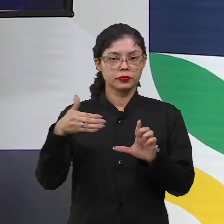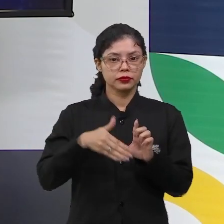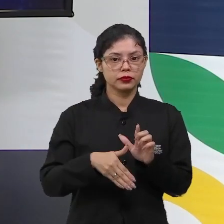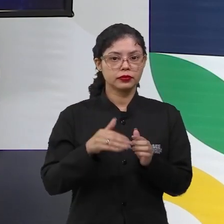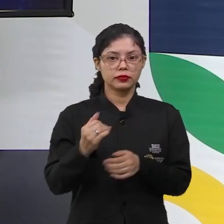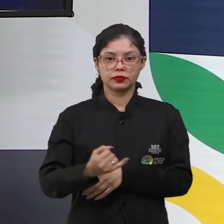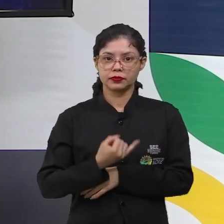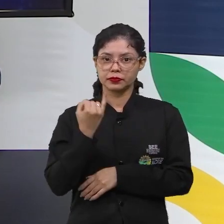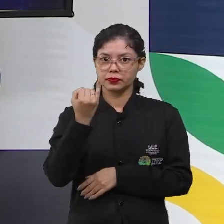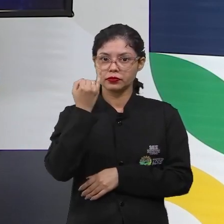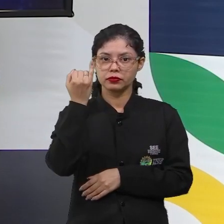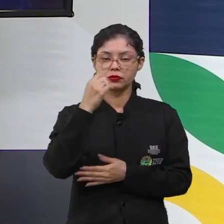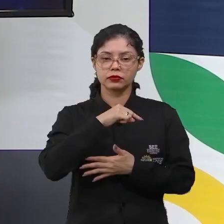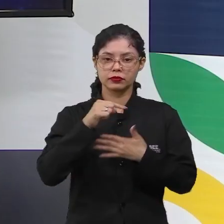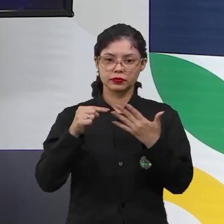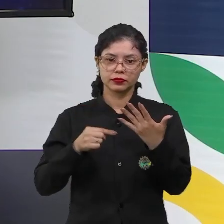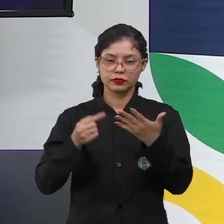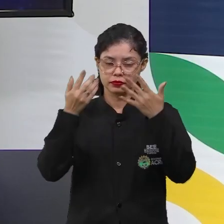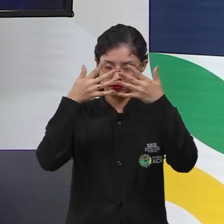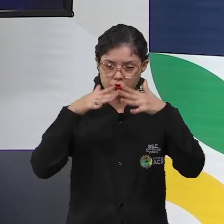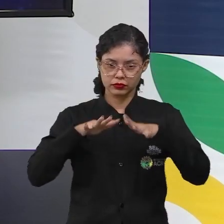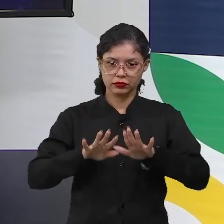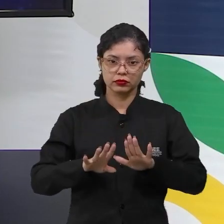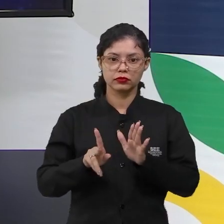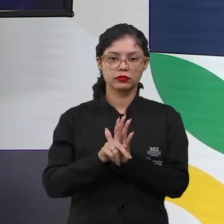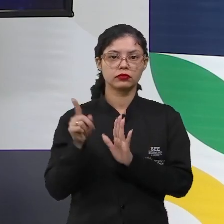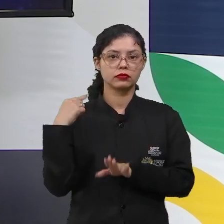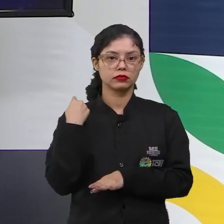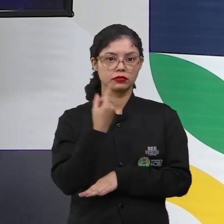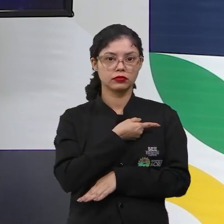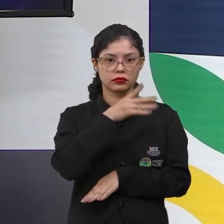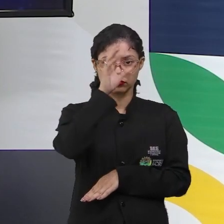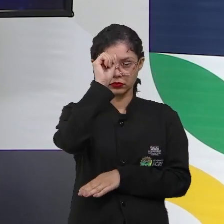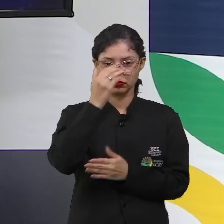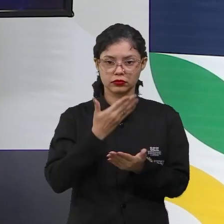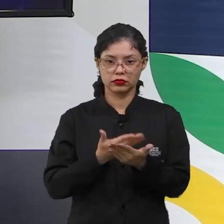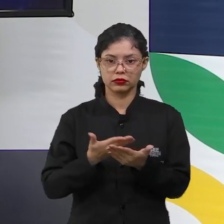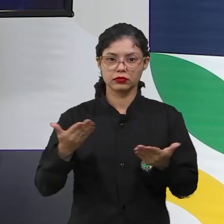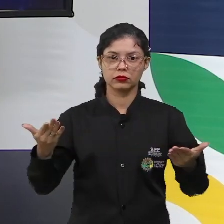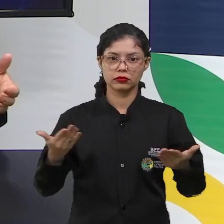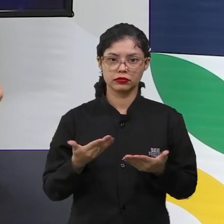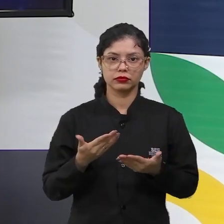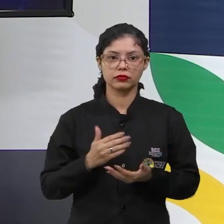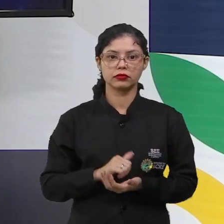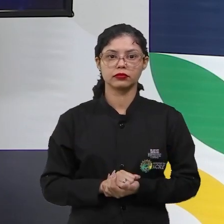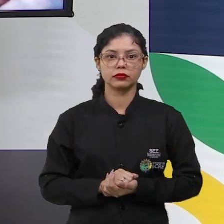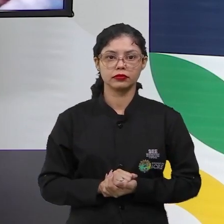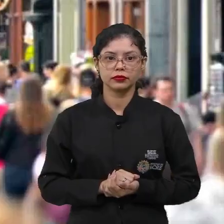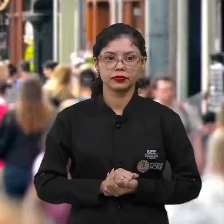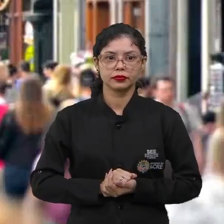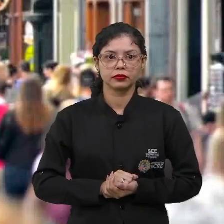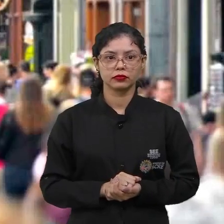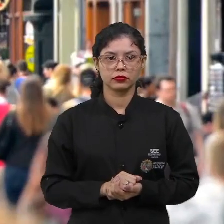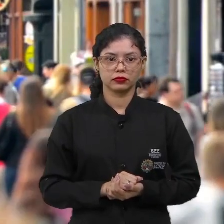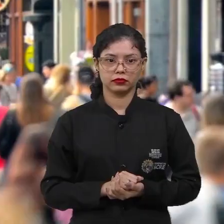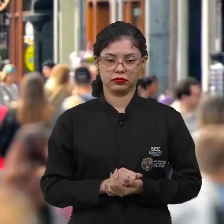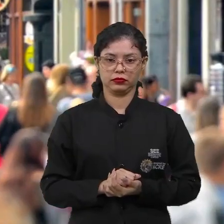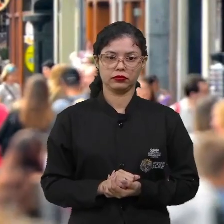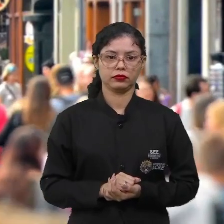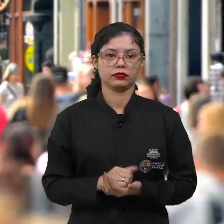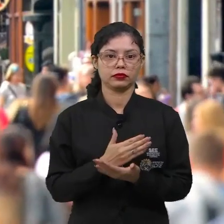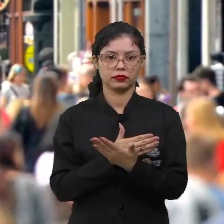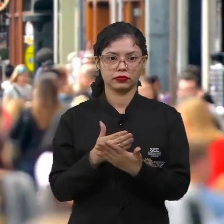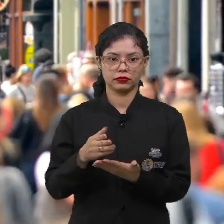aos principais recursos naturais, que é justamente o que nós vamos aprender na aula de hoje. E aí, vamos lá então? Eu quero